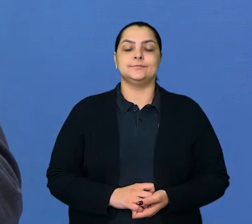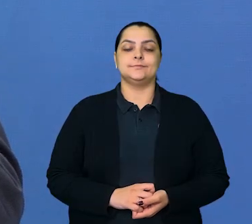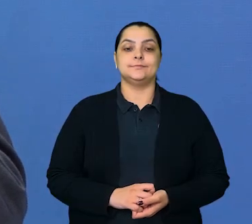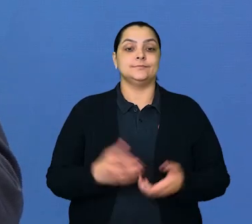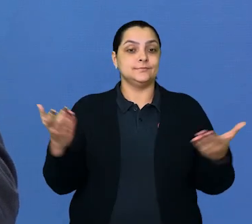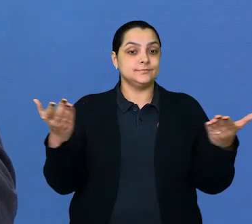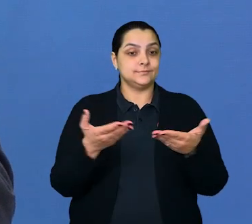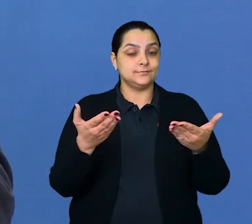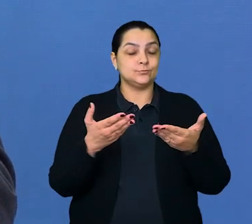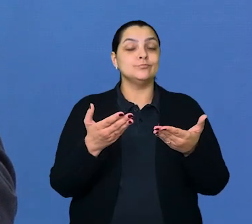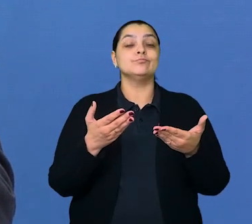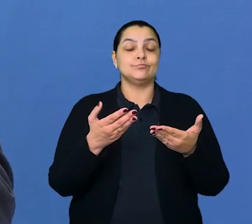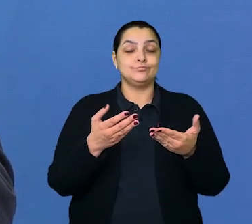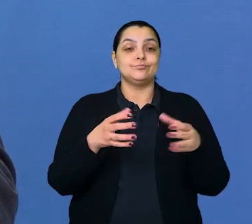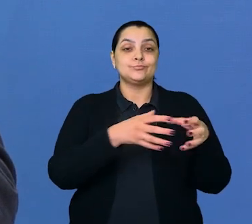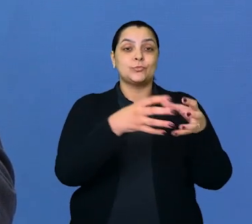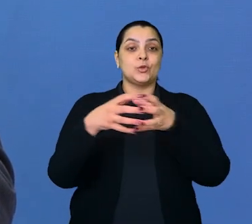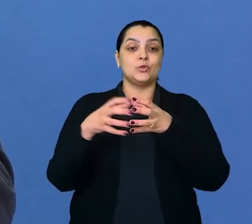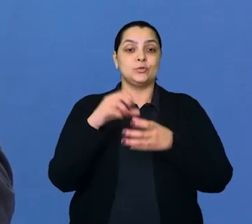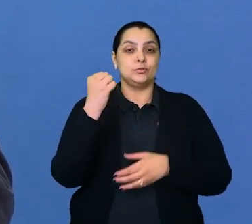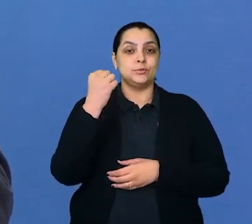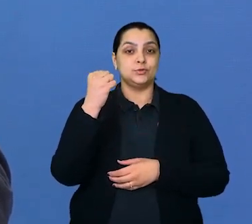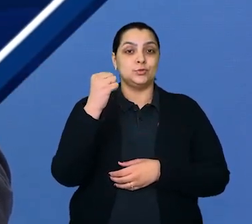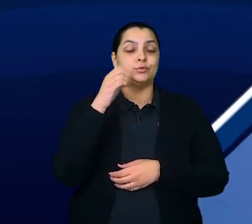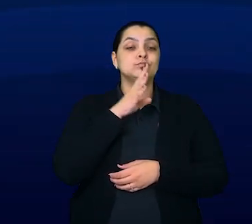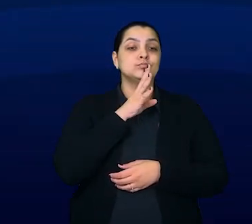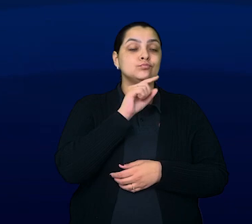Chegou a hora de fazer um giro pelas turmas do tribunal.